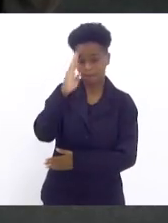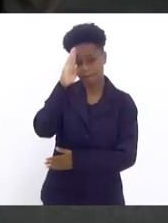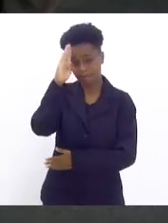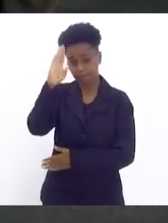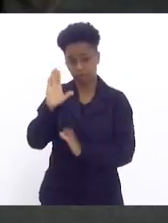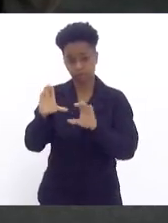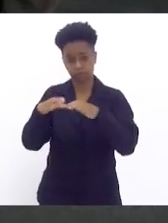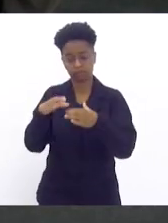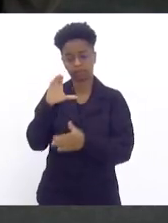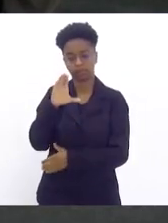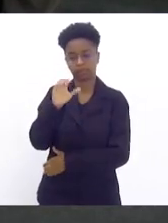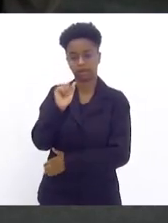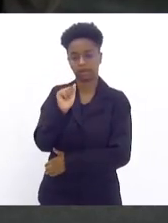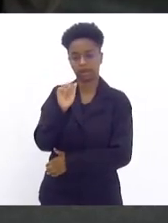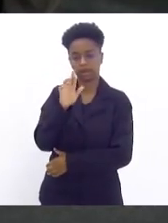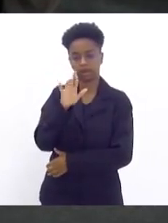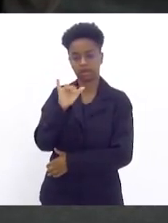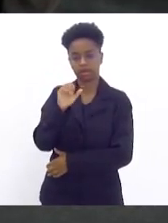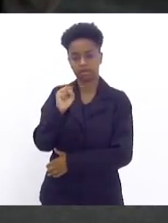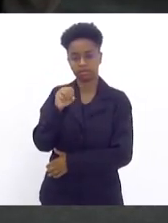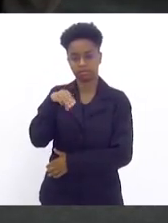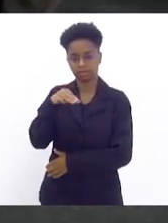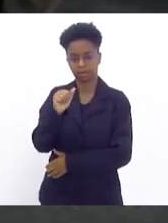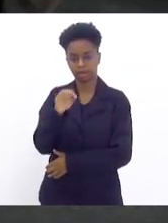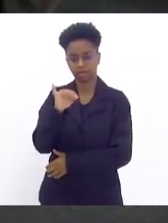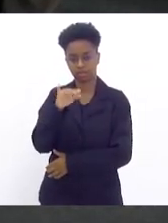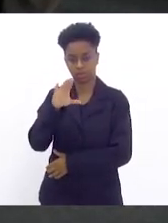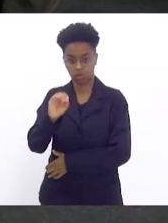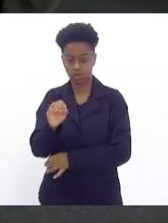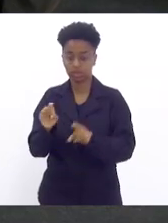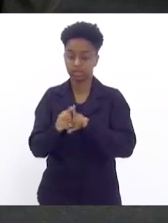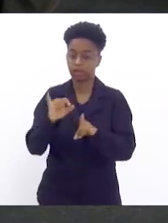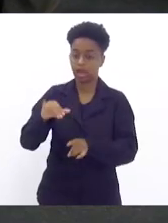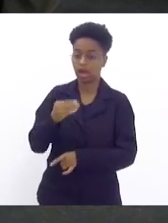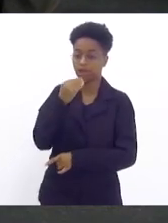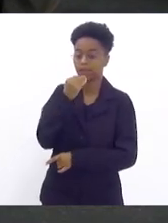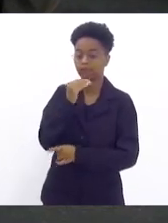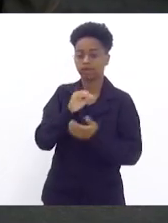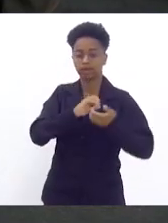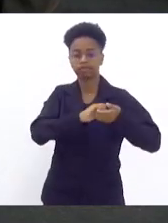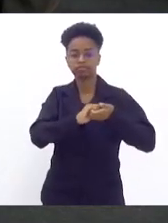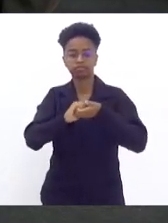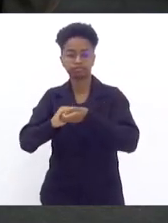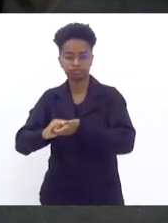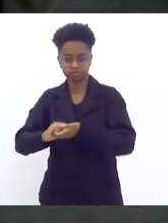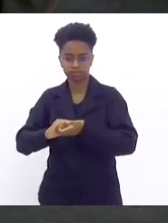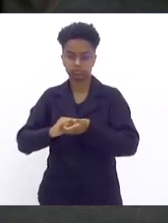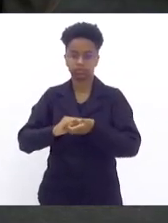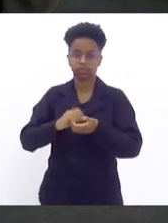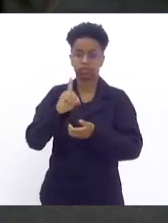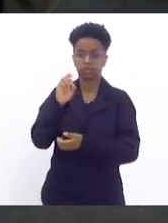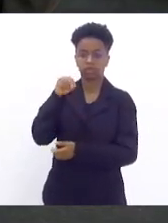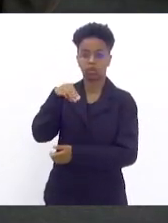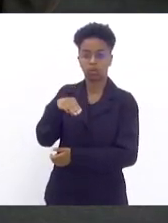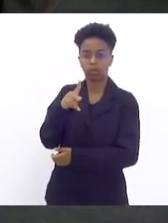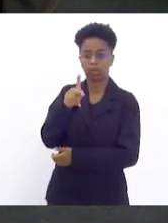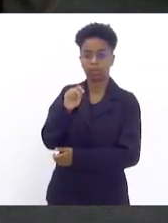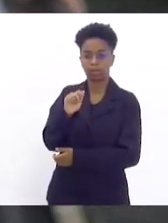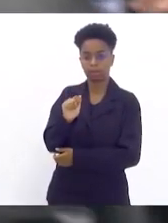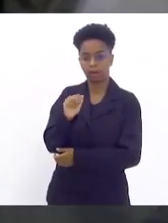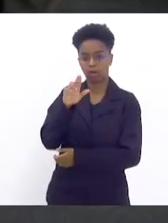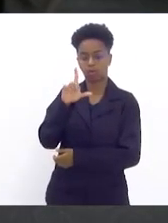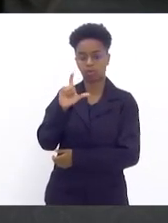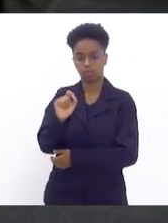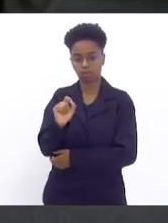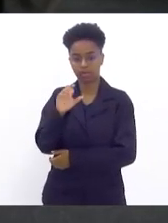carismáticos e queria que presidente aproveitar para fazer uma saudação ao Dom Paulo Celso que